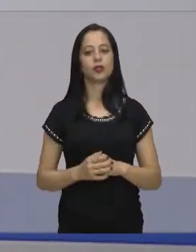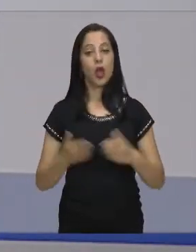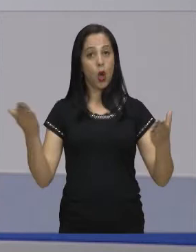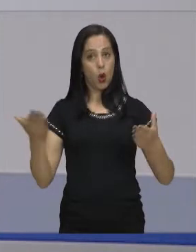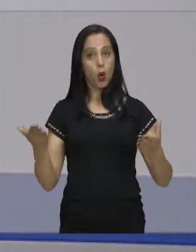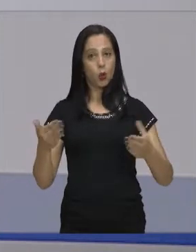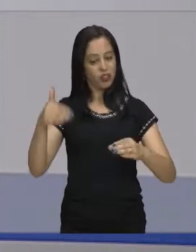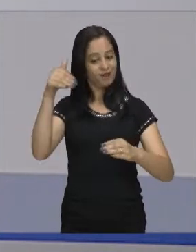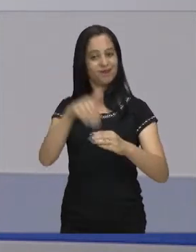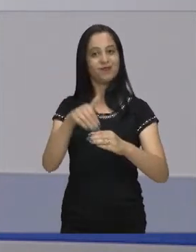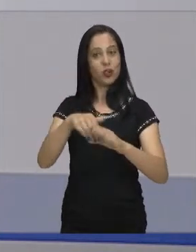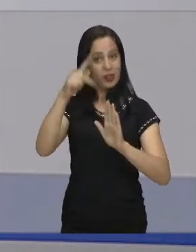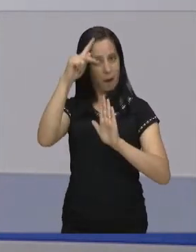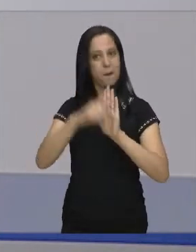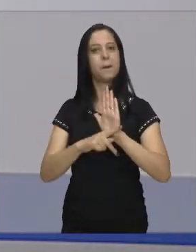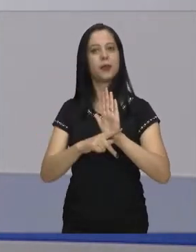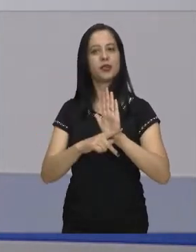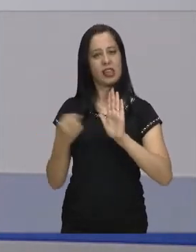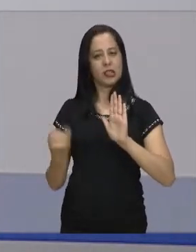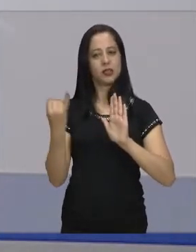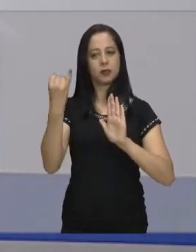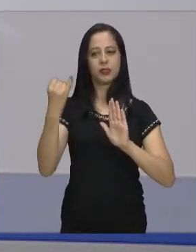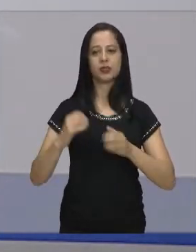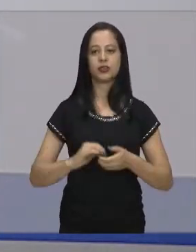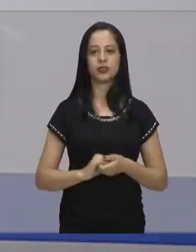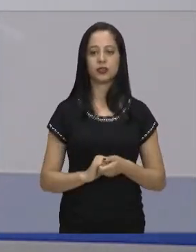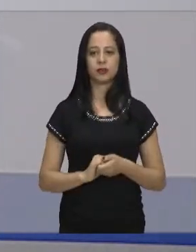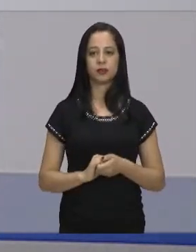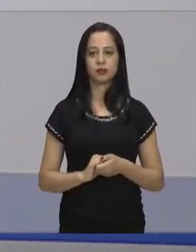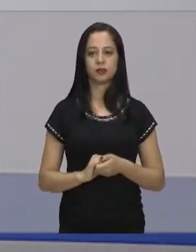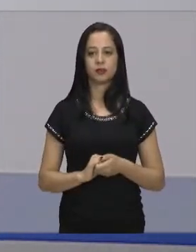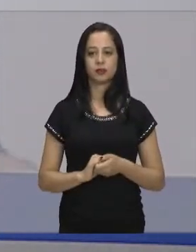votar esse processo importante. Pode votar?